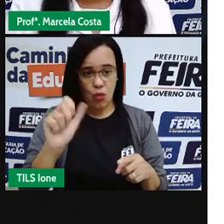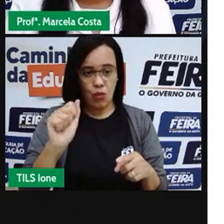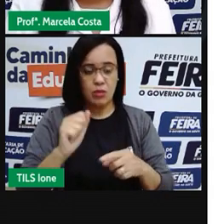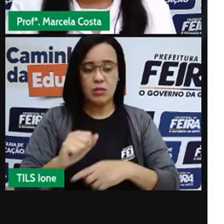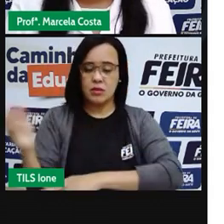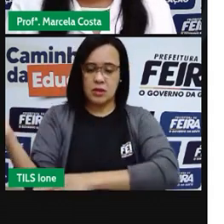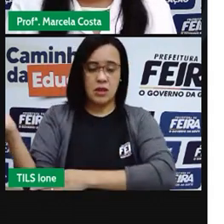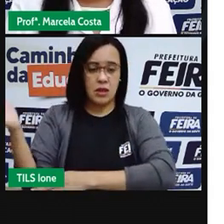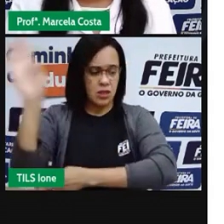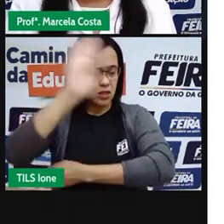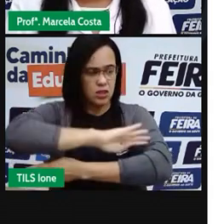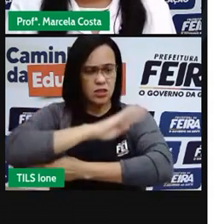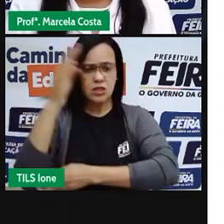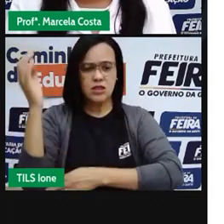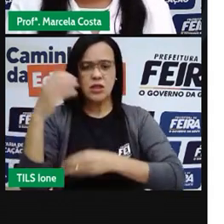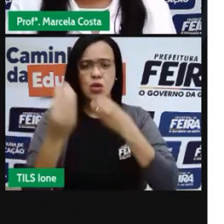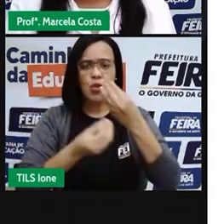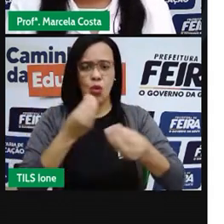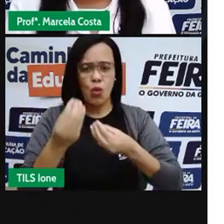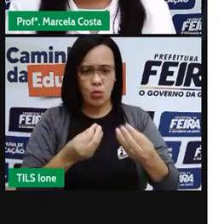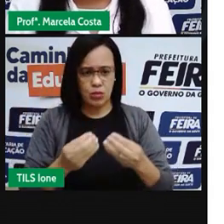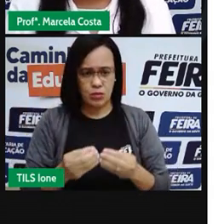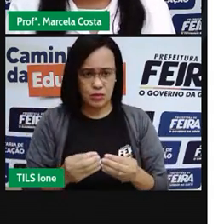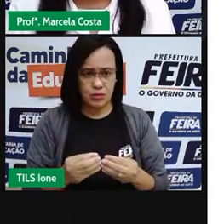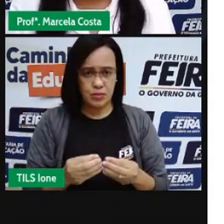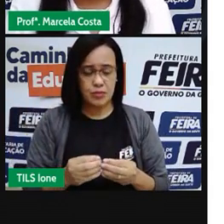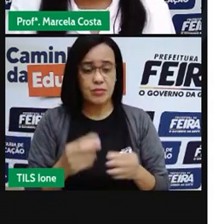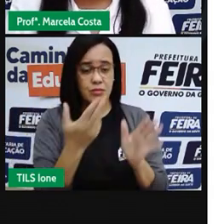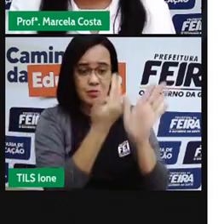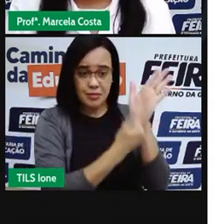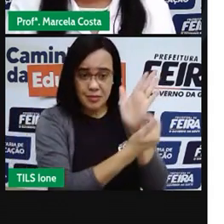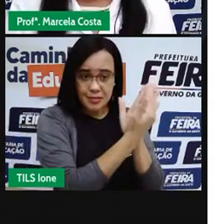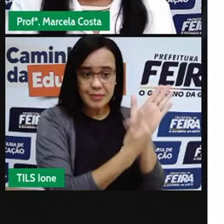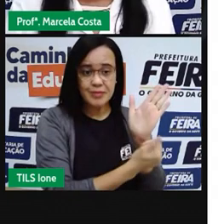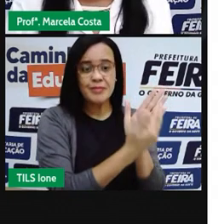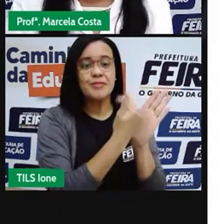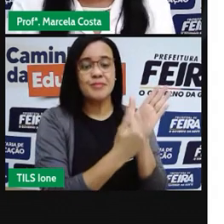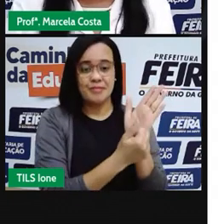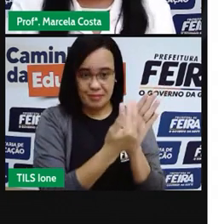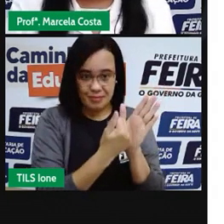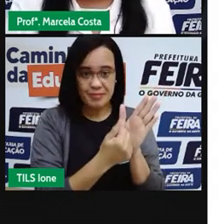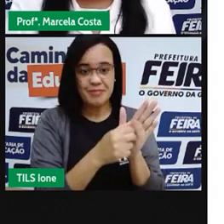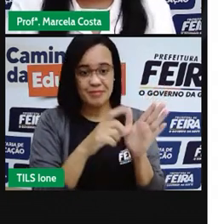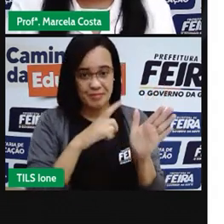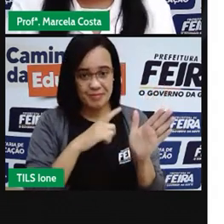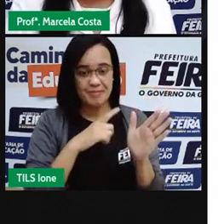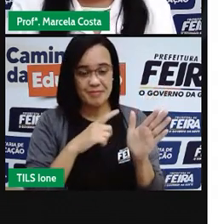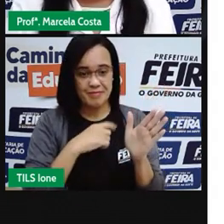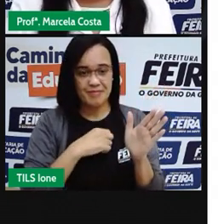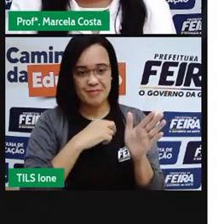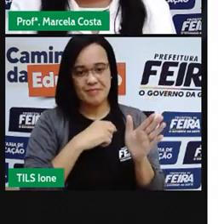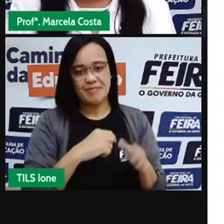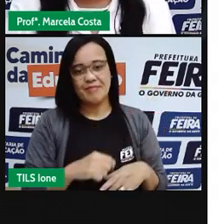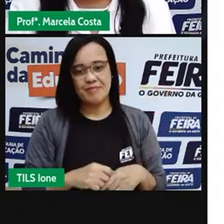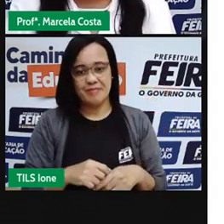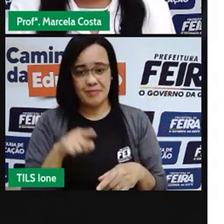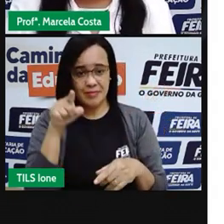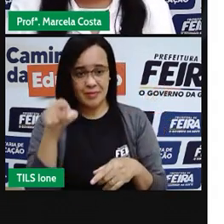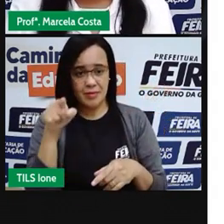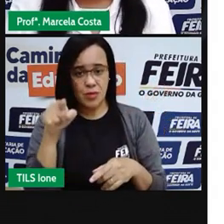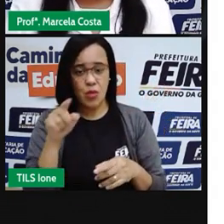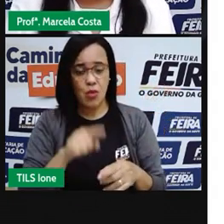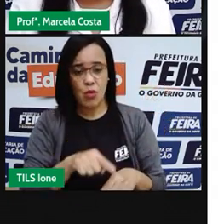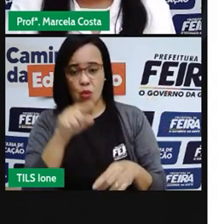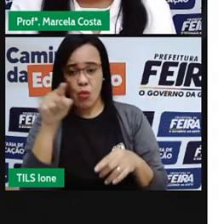certo? Tem um formato retangular com alguns desenhos em volta. E na sede